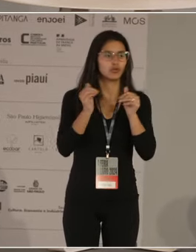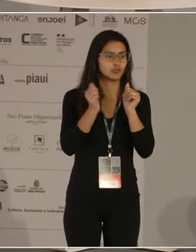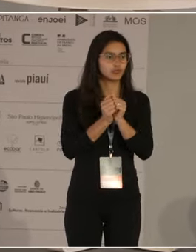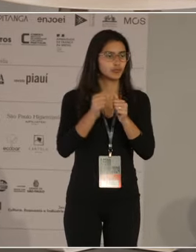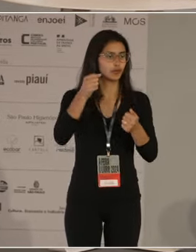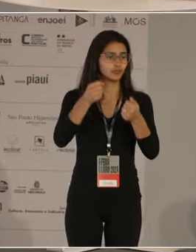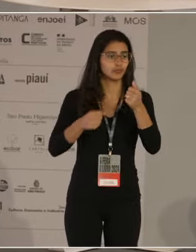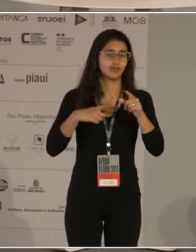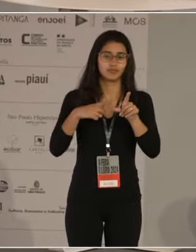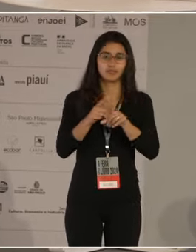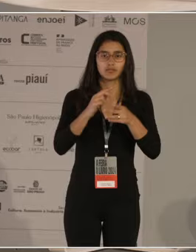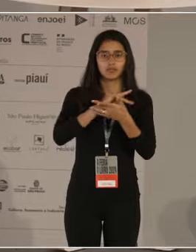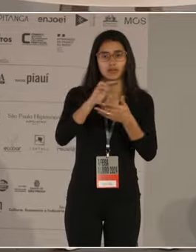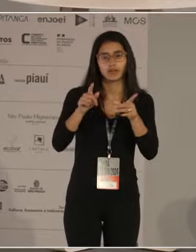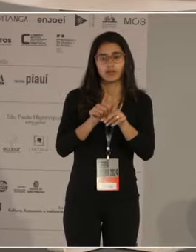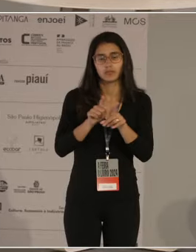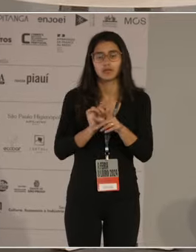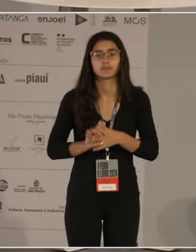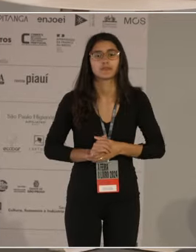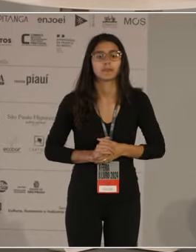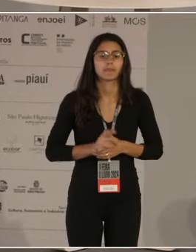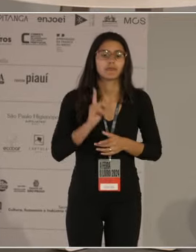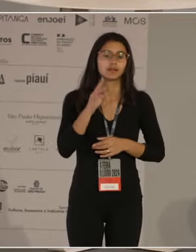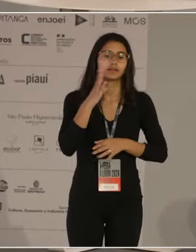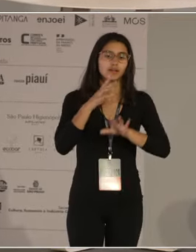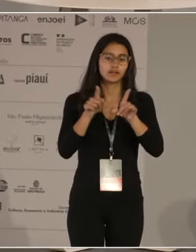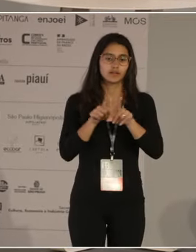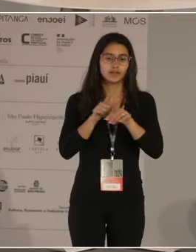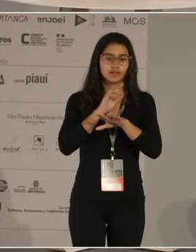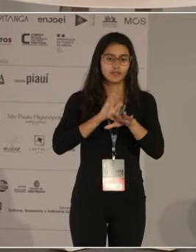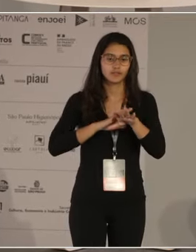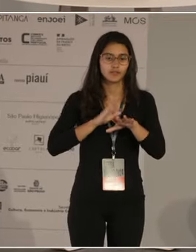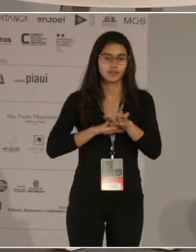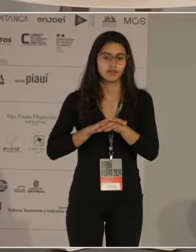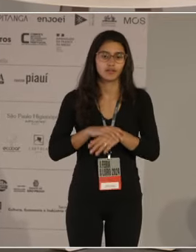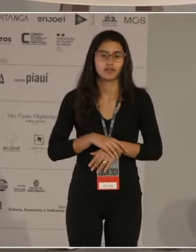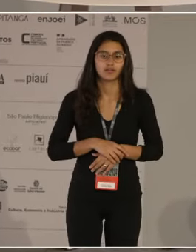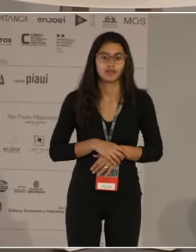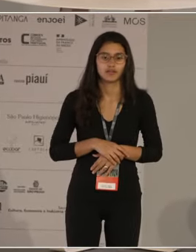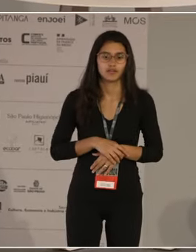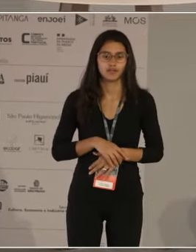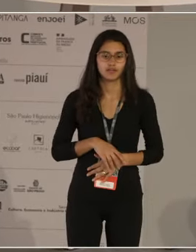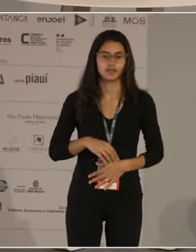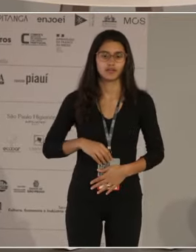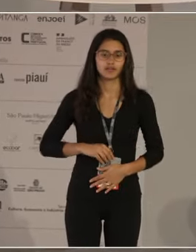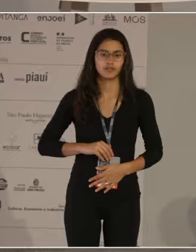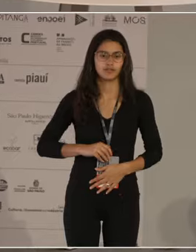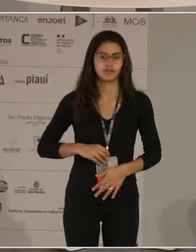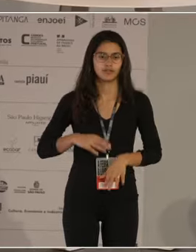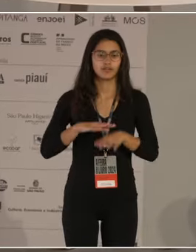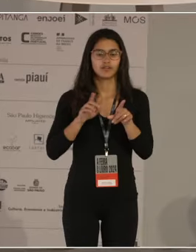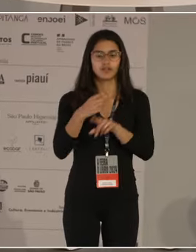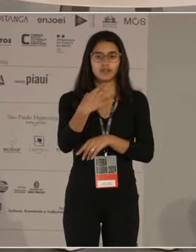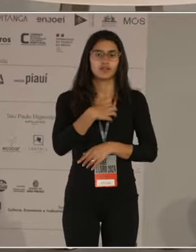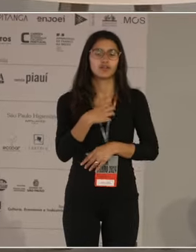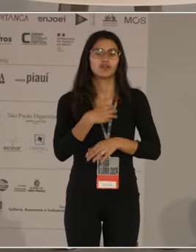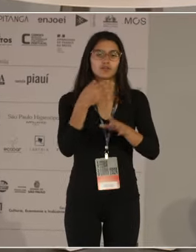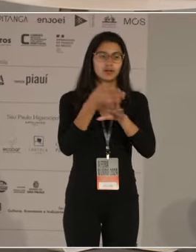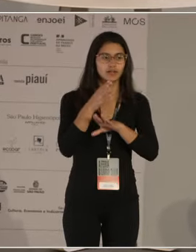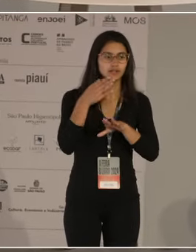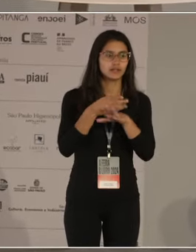caminhonete, não sei o quê, tem uma coisa muito braçal mesmo, uma dimensão muito... Isso talvez seja algo assim, um sentimento de